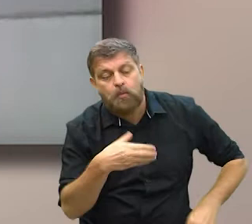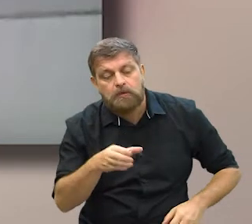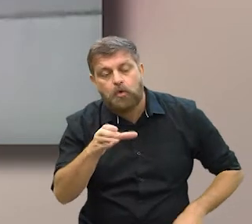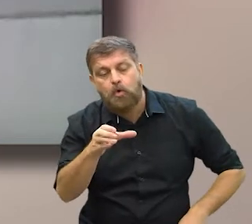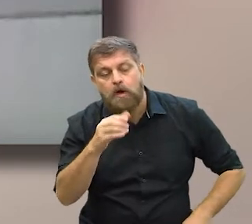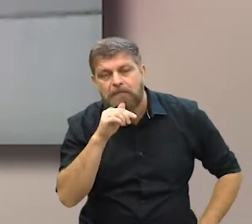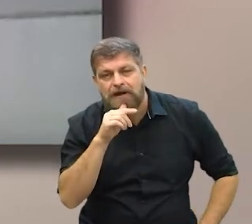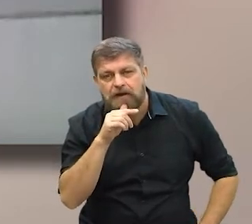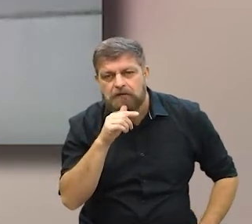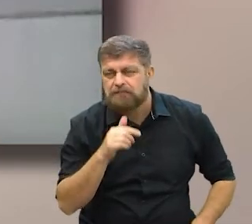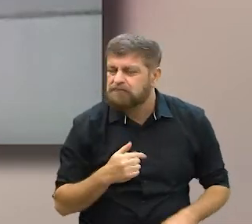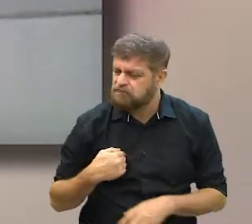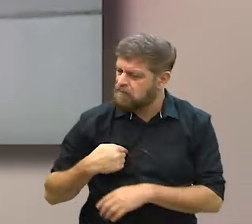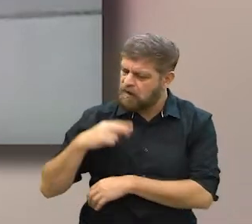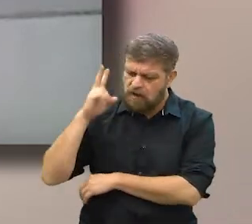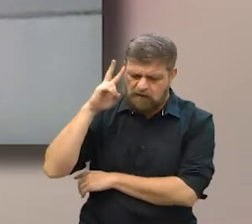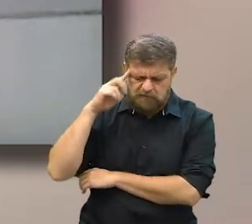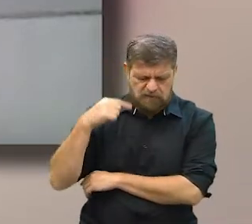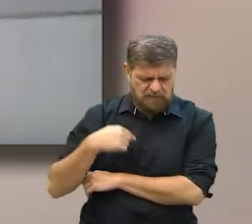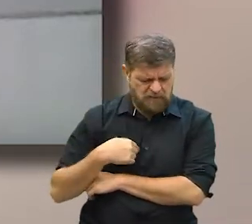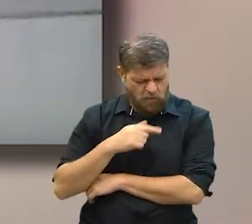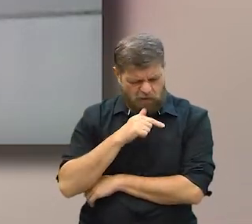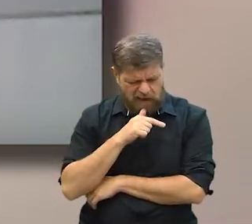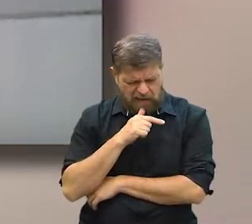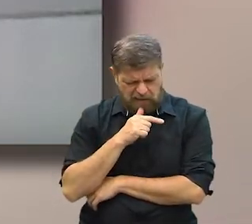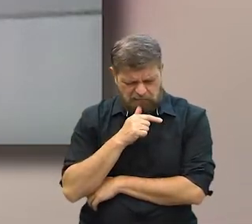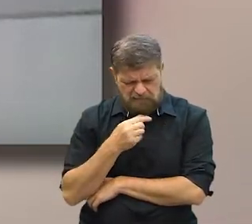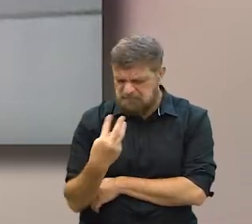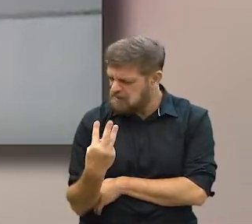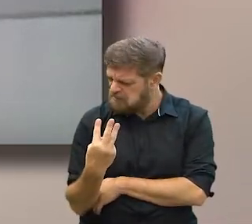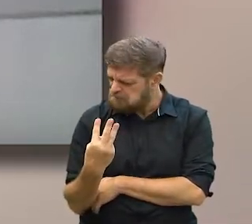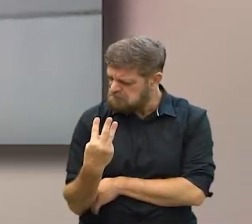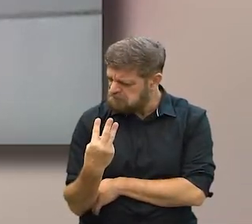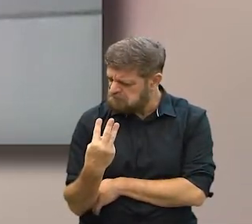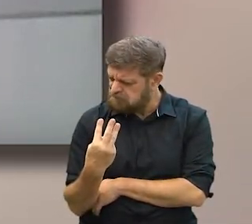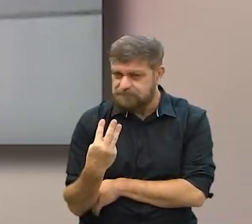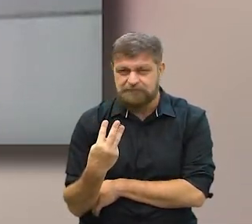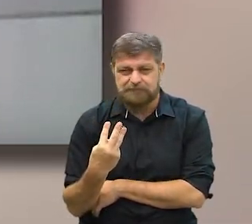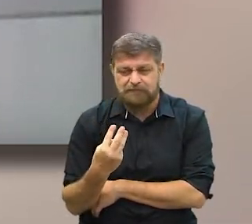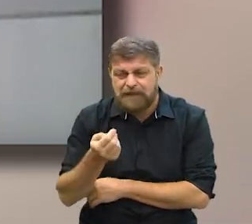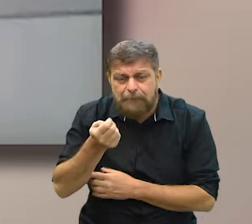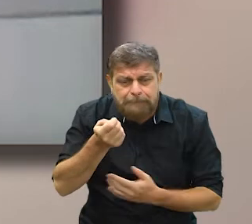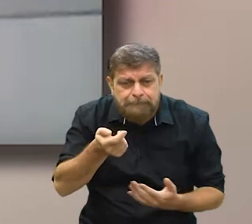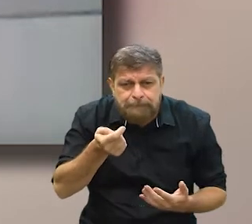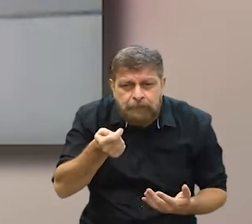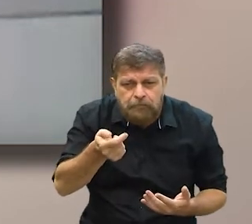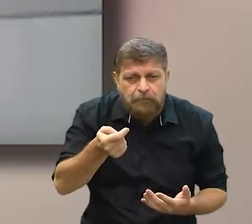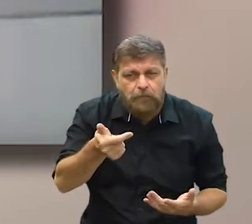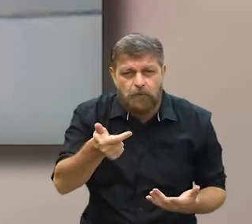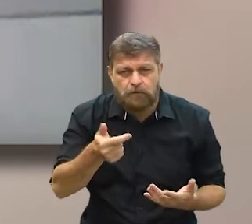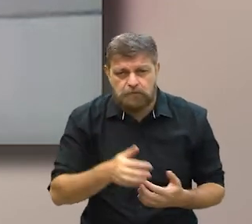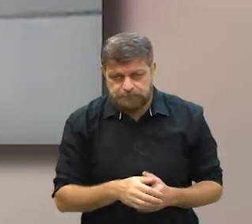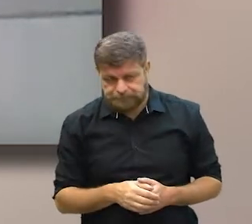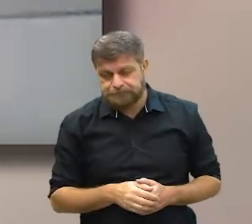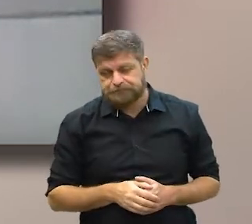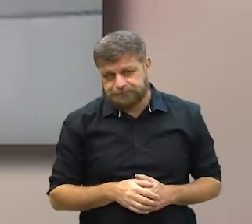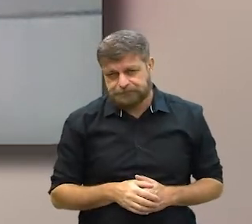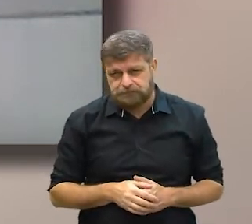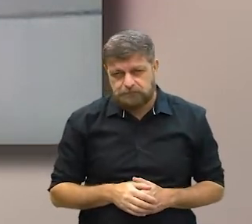dia? E a mulher responde assim, uns 3. Gente, é muito pouco,